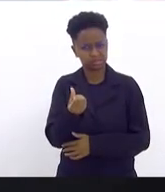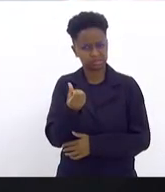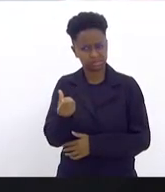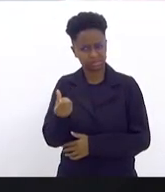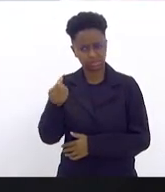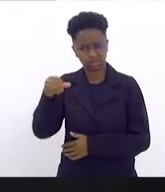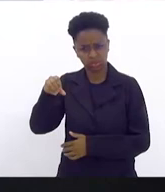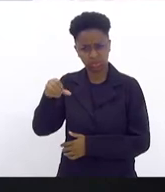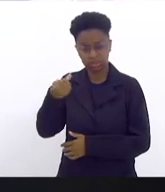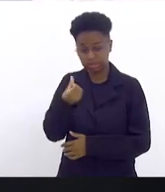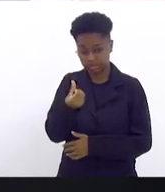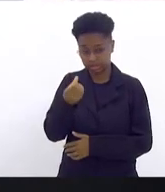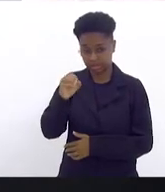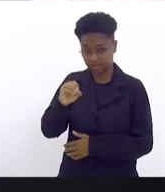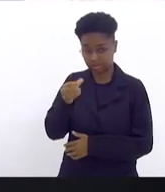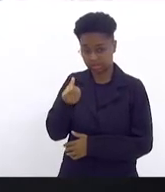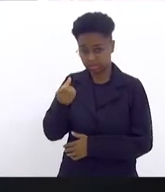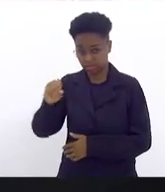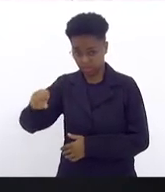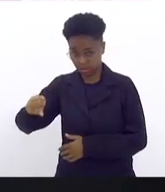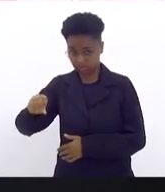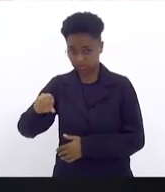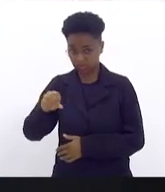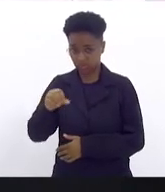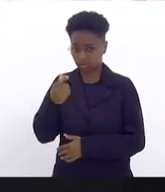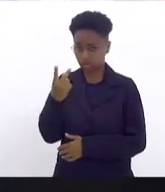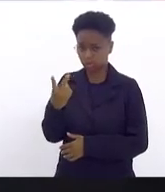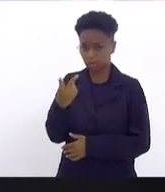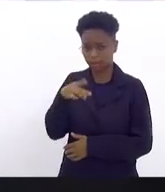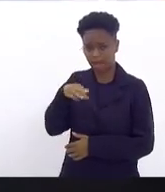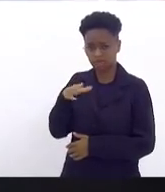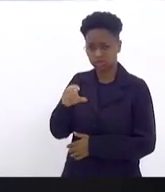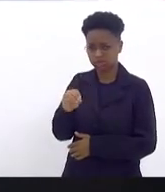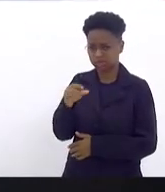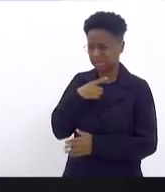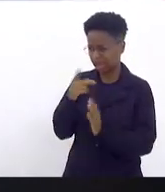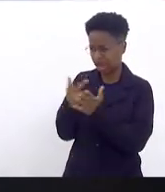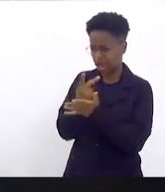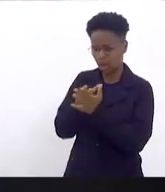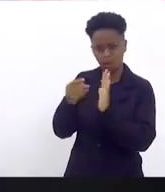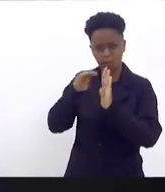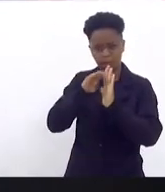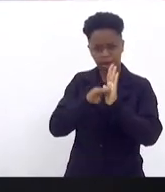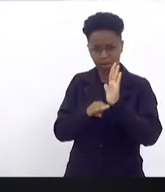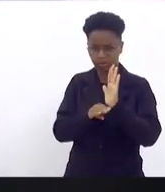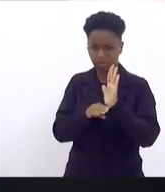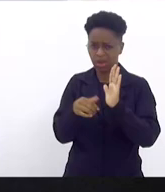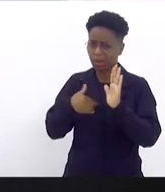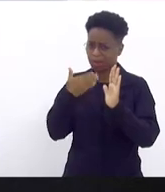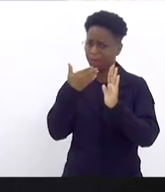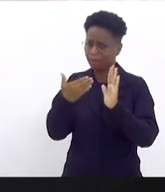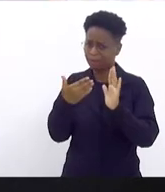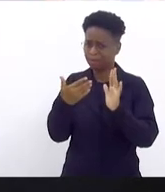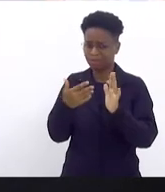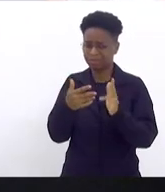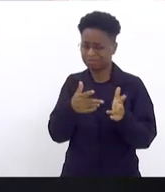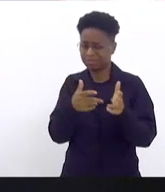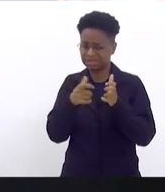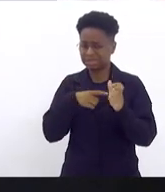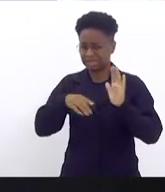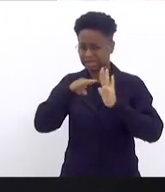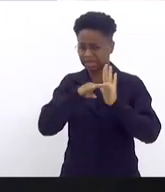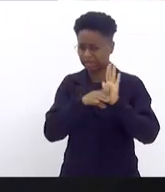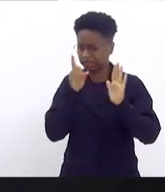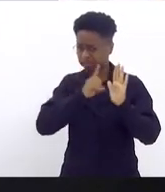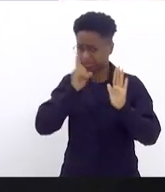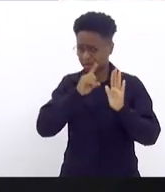6.069, de 2 de março de 2012. Deve ter algum erro material aqui na pauta. Peço aí que desconsiderem esse erro material na pauta.